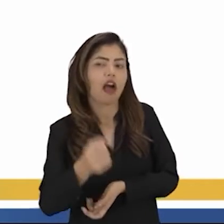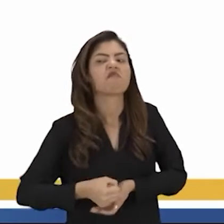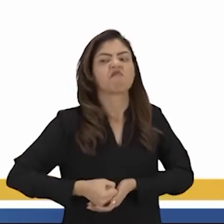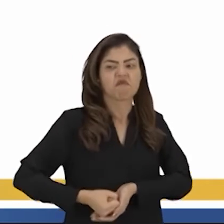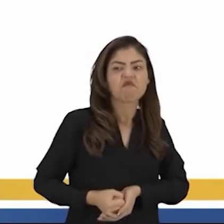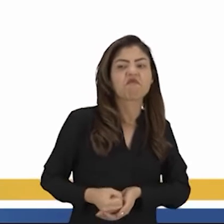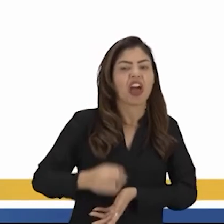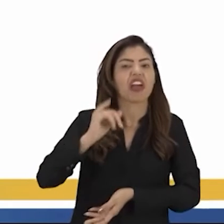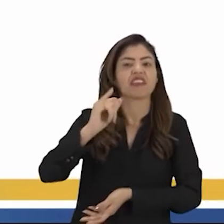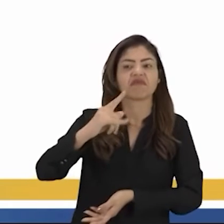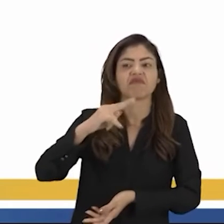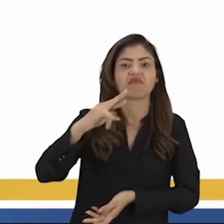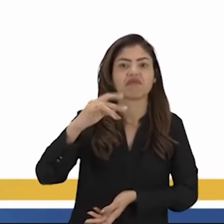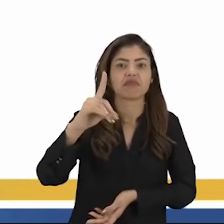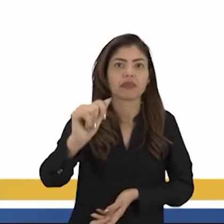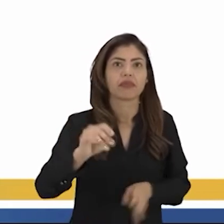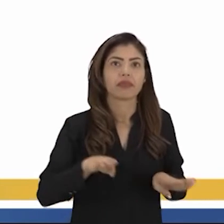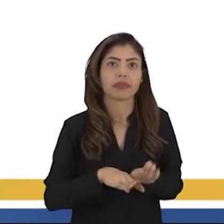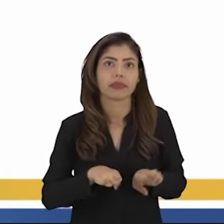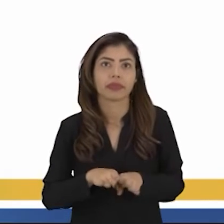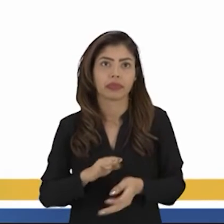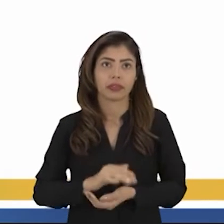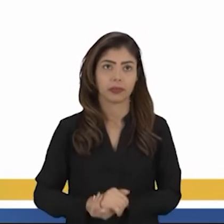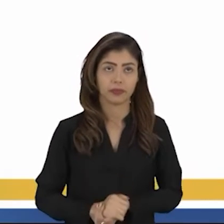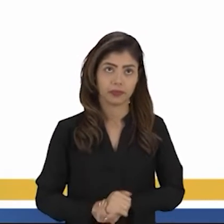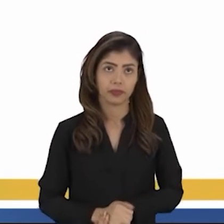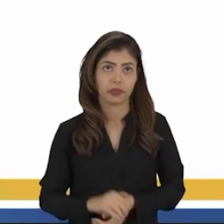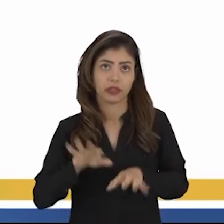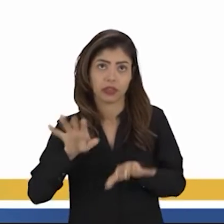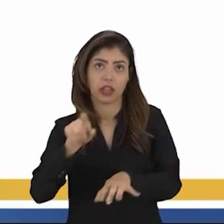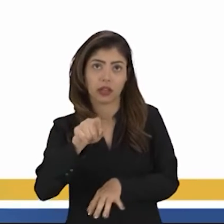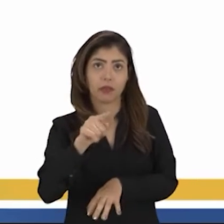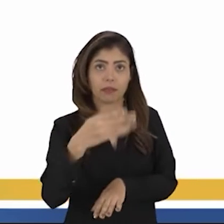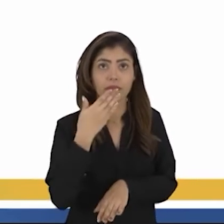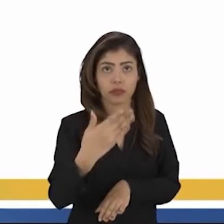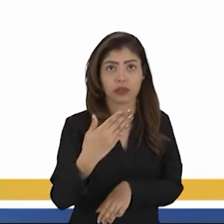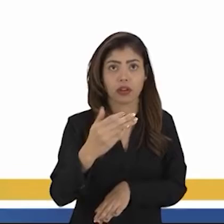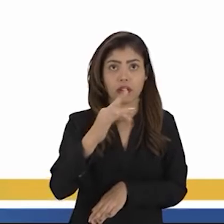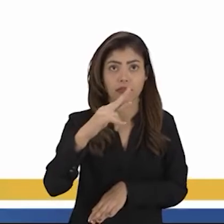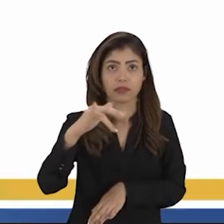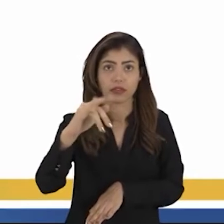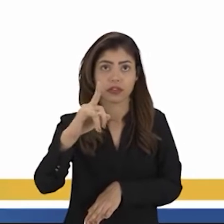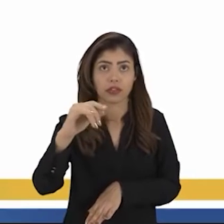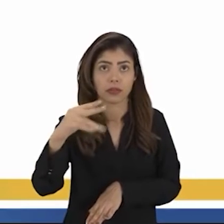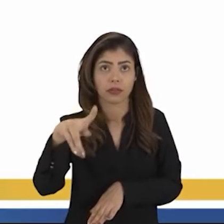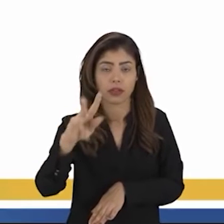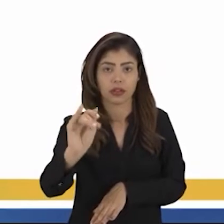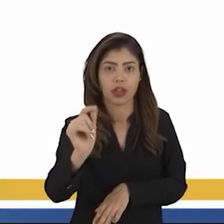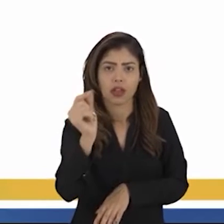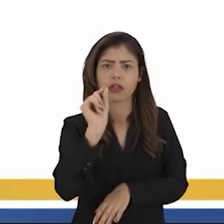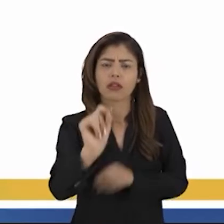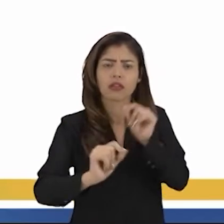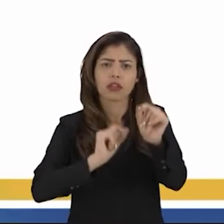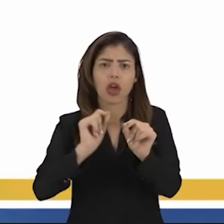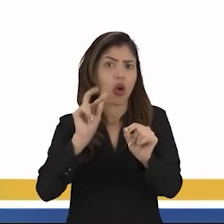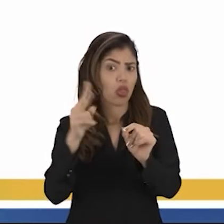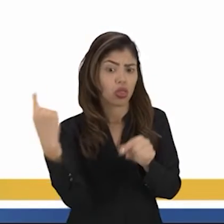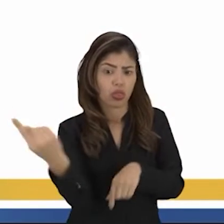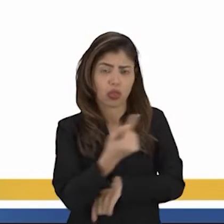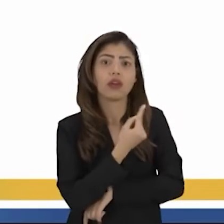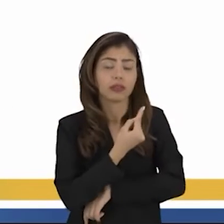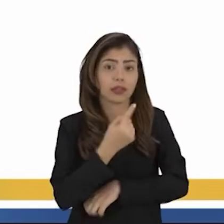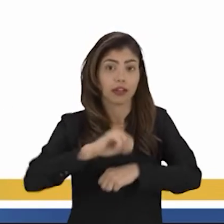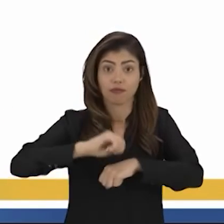Não é isso, galera? Também gíria. Ele me pediu um feedback da resposta ao cliente. Feedback não é uma palavra nossa, é